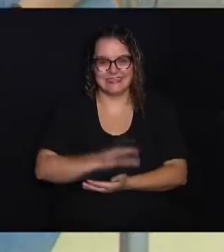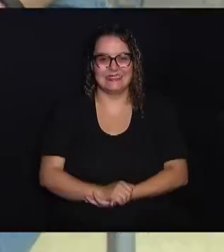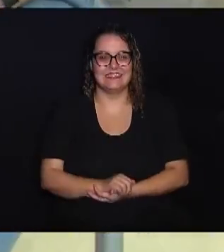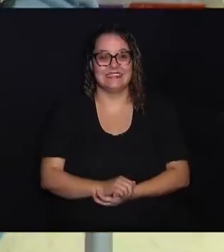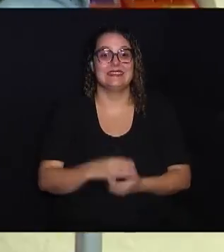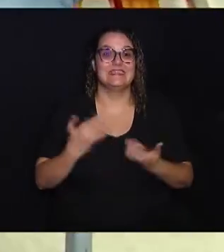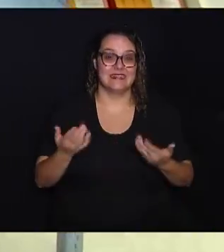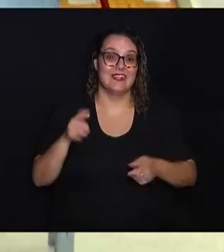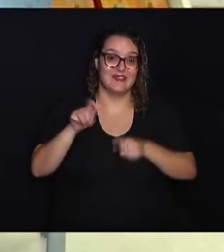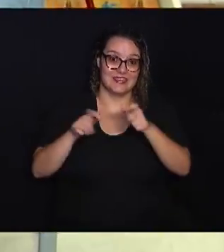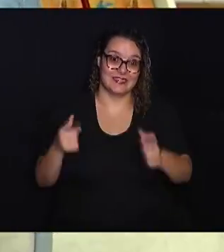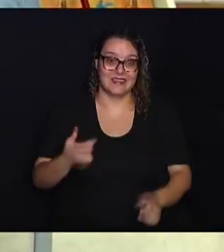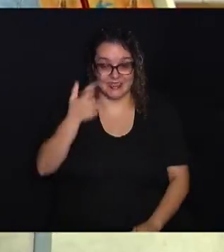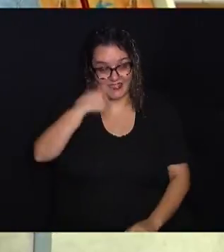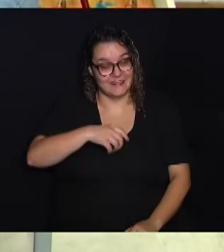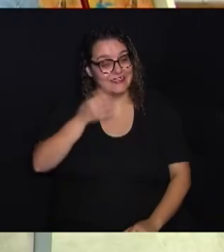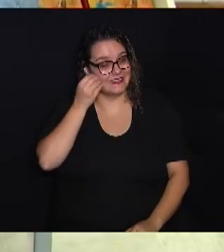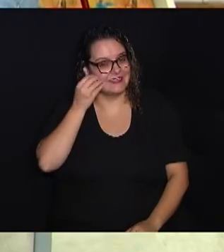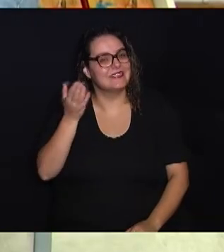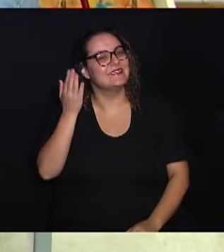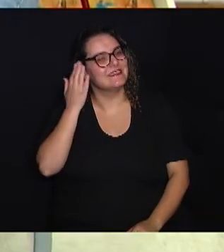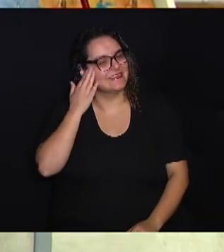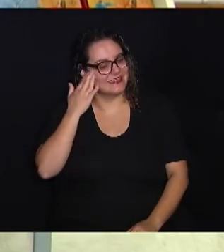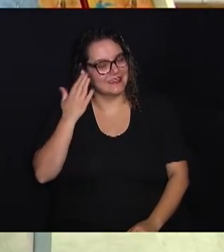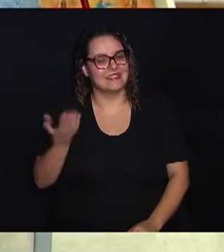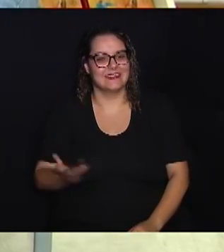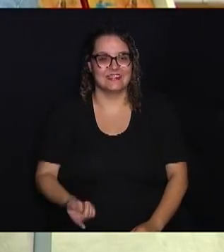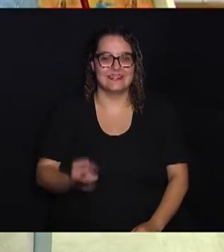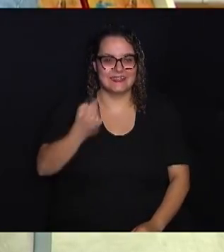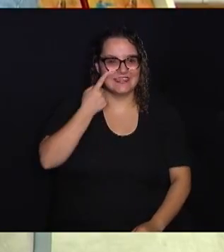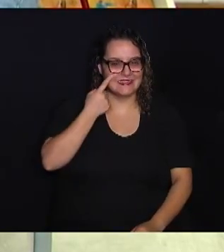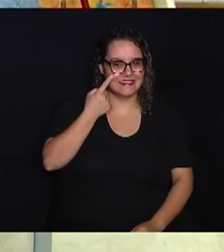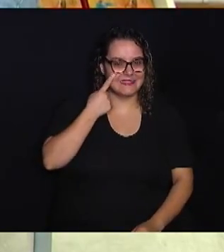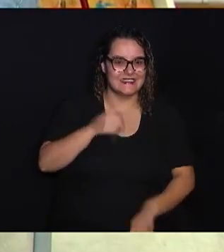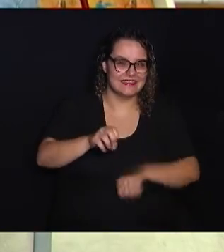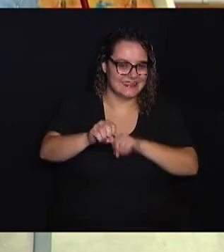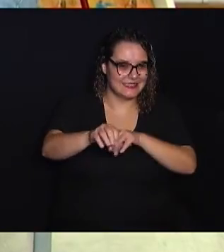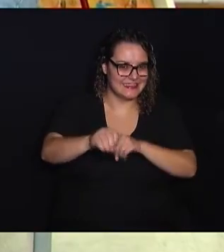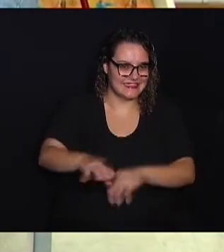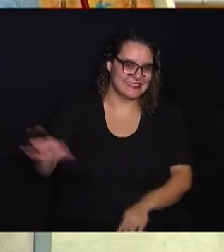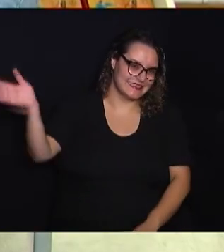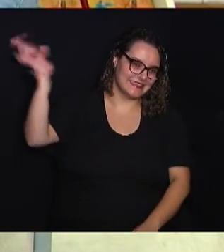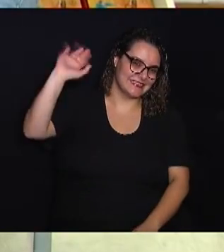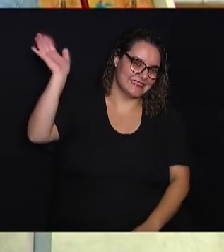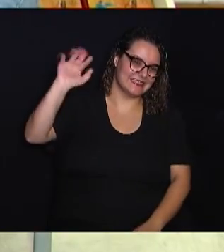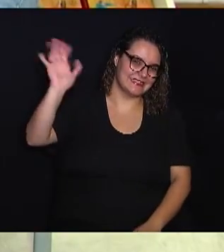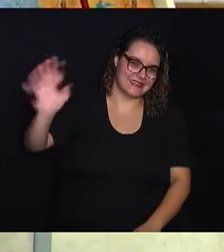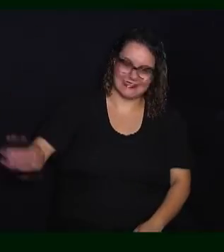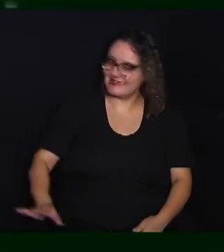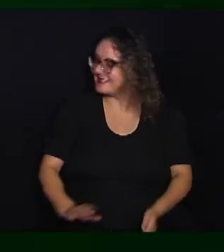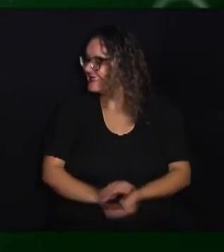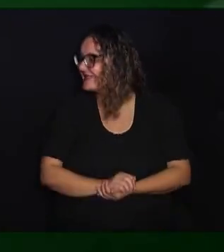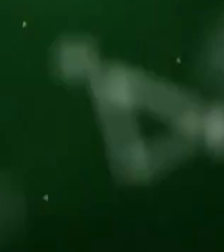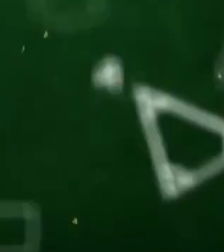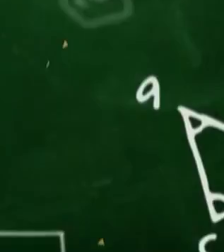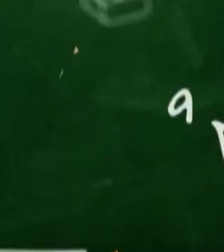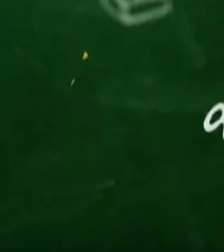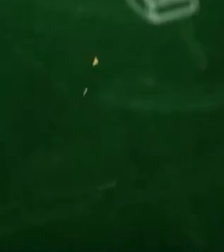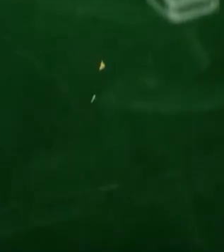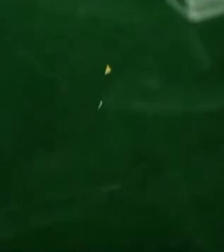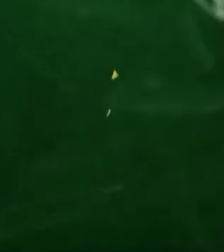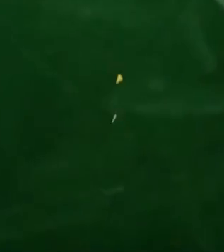é isso aí, pessoal. Eu sou o André Aranha e você já sabe, né? Tô sempre de olho na educação. Tchau.